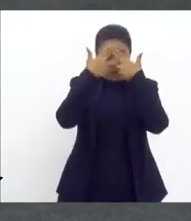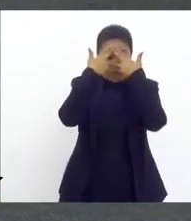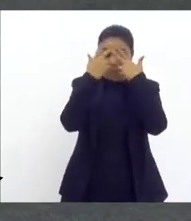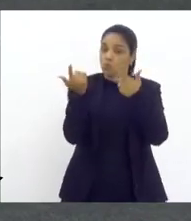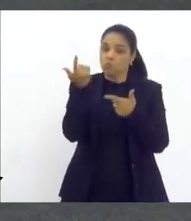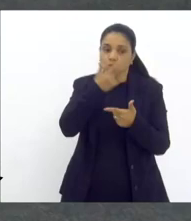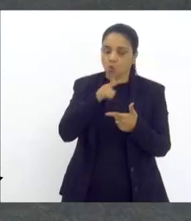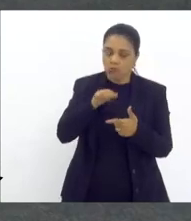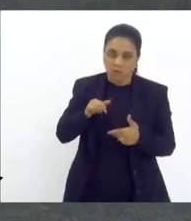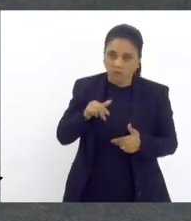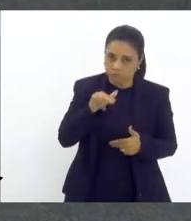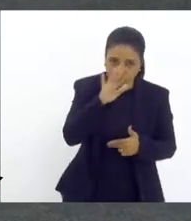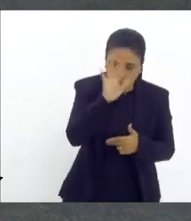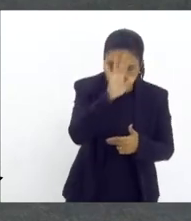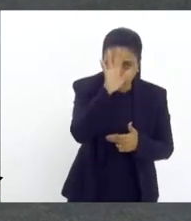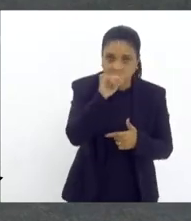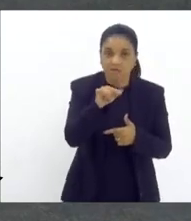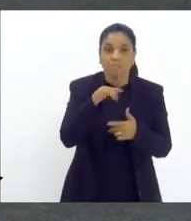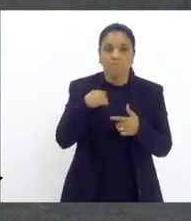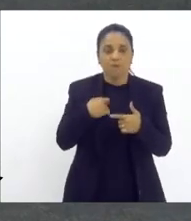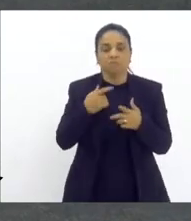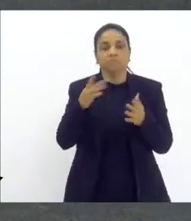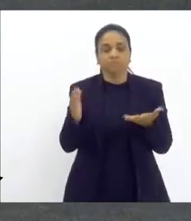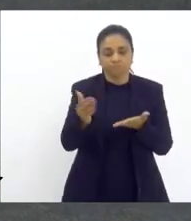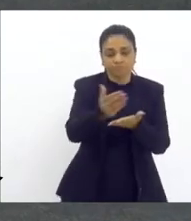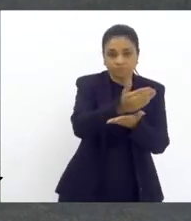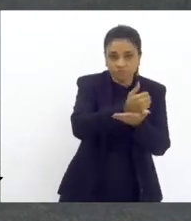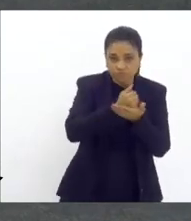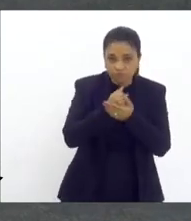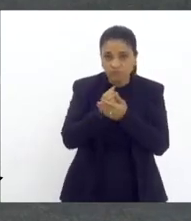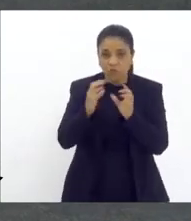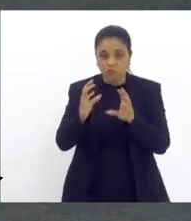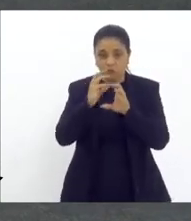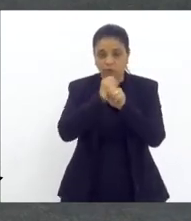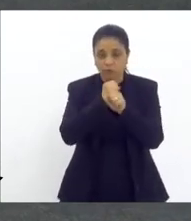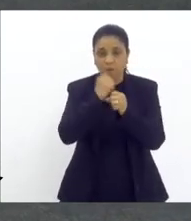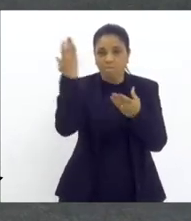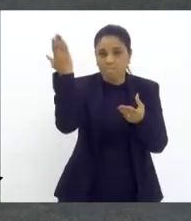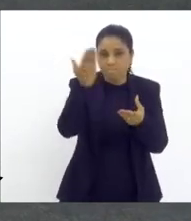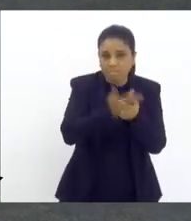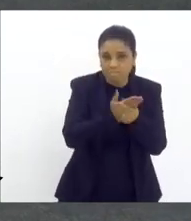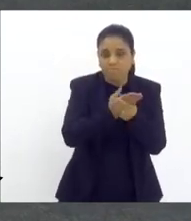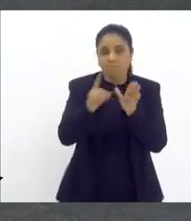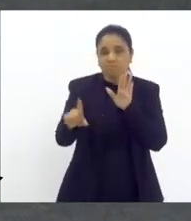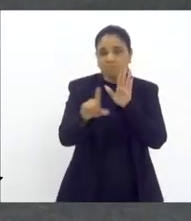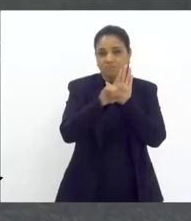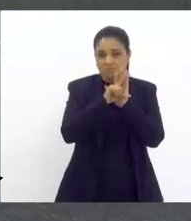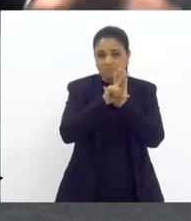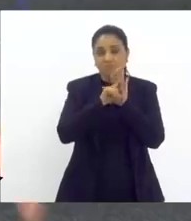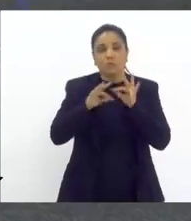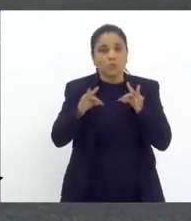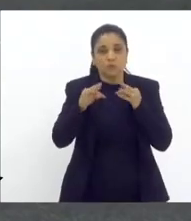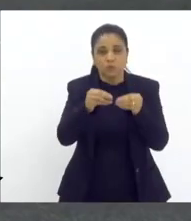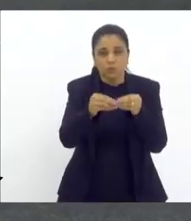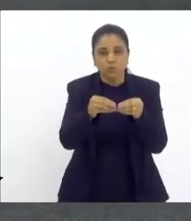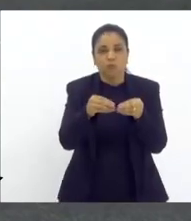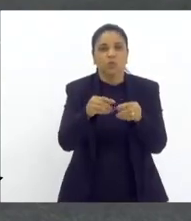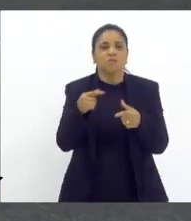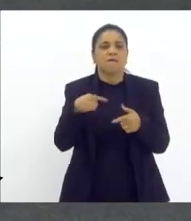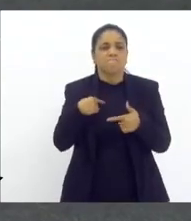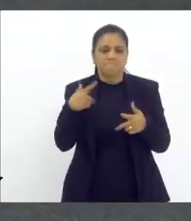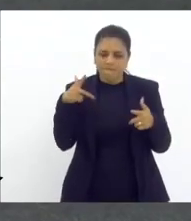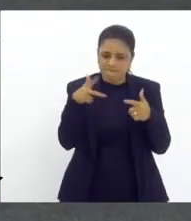mas nós lutamos protocolei indicação protocolei projeto decreto legislativo que fizeram de tudo para não tramitar